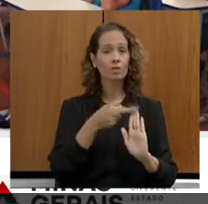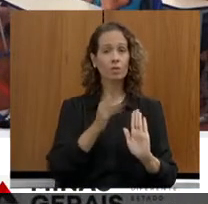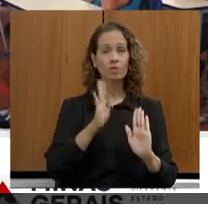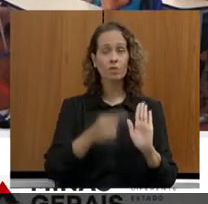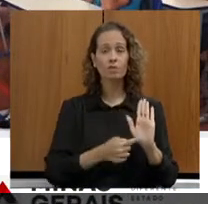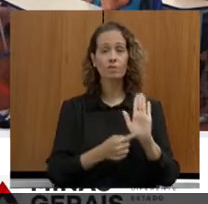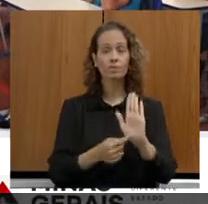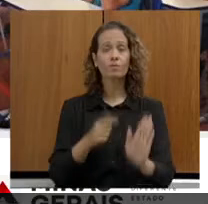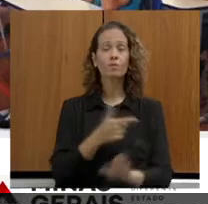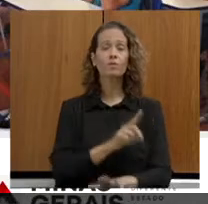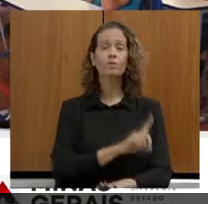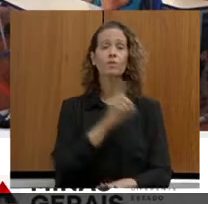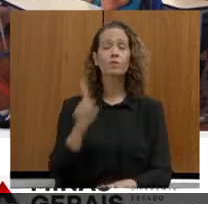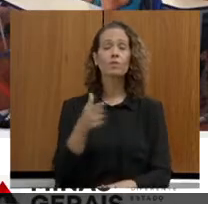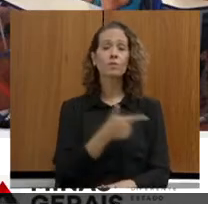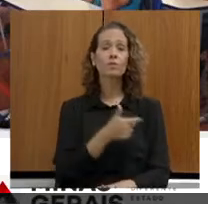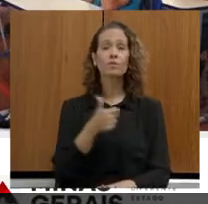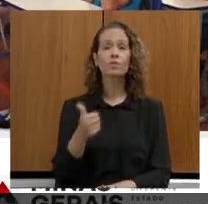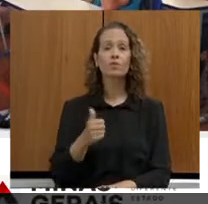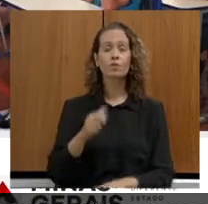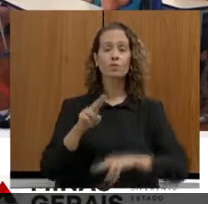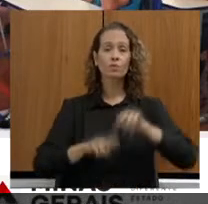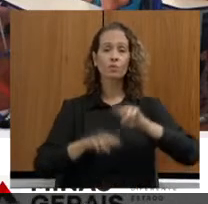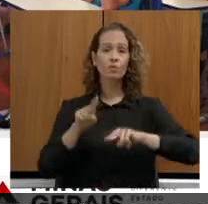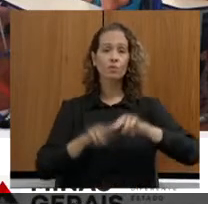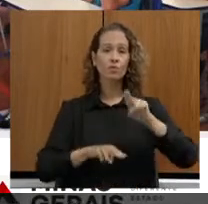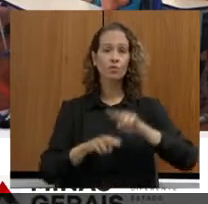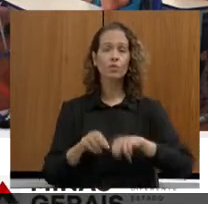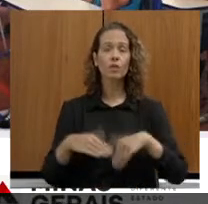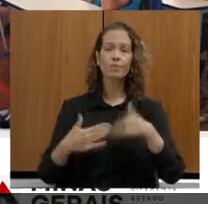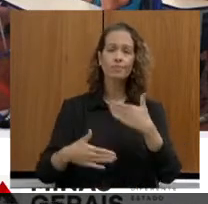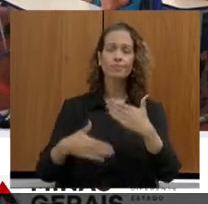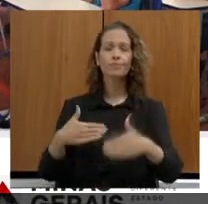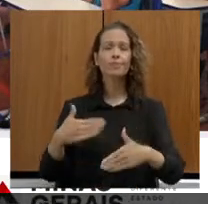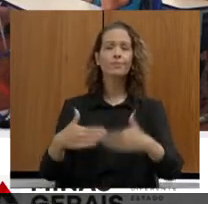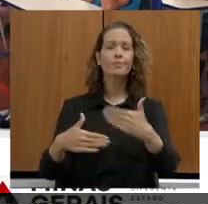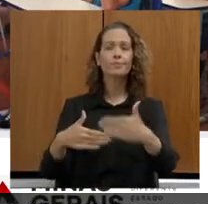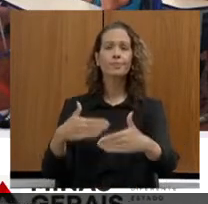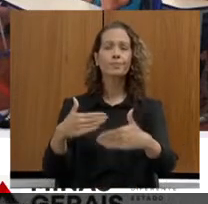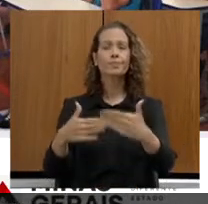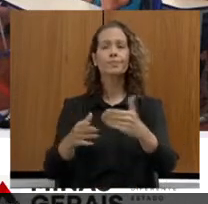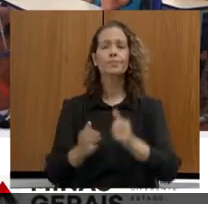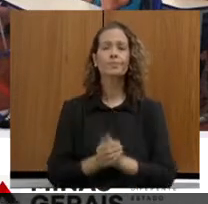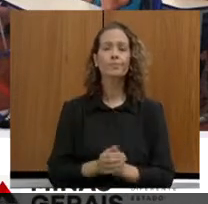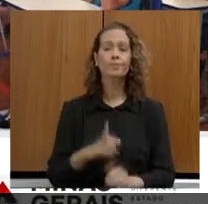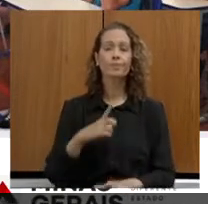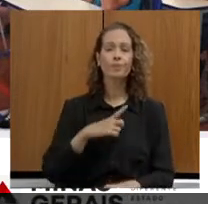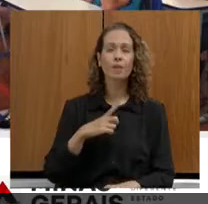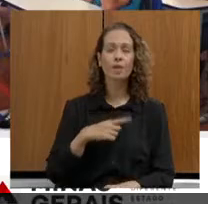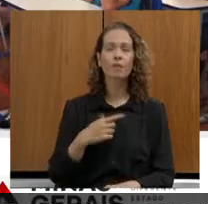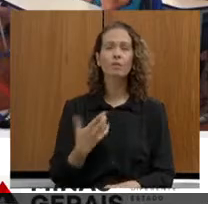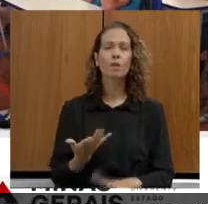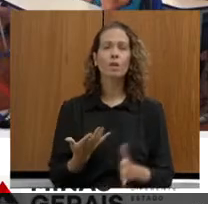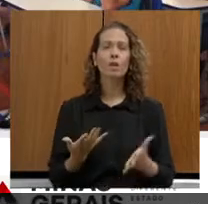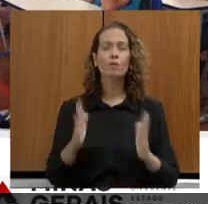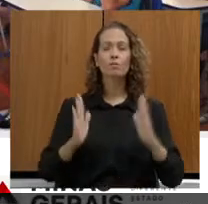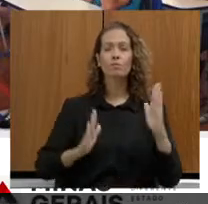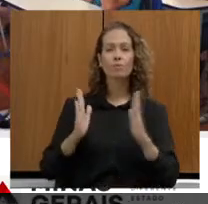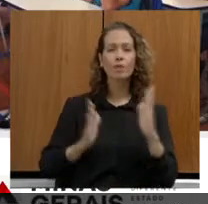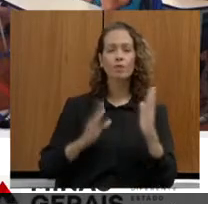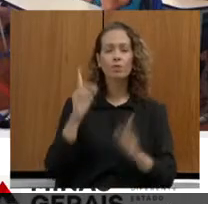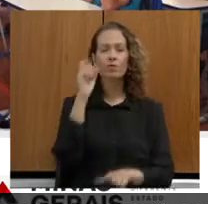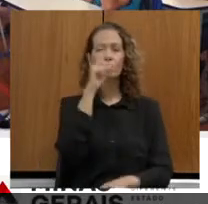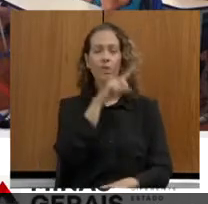no dia vinte e um de Junho a retomada gradual na contendo toda aquela atenção nesse período era um período